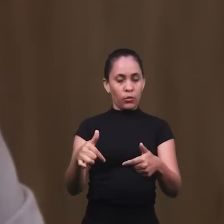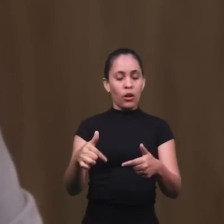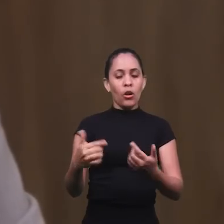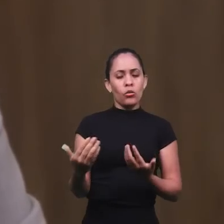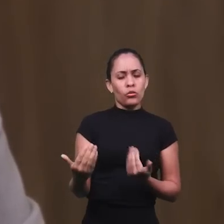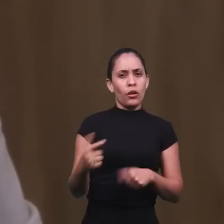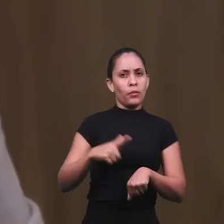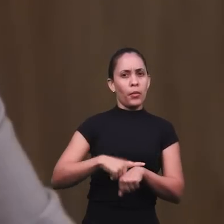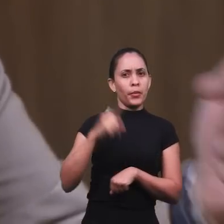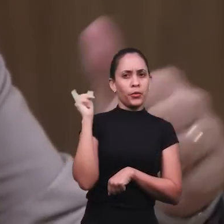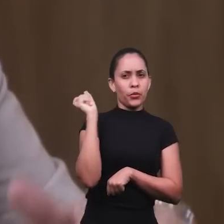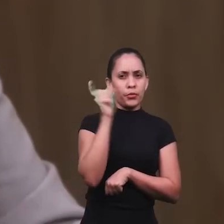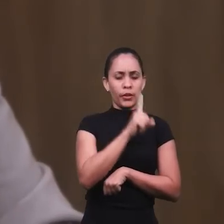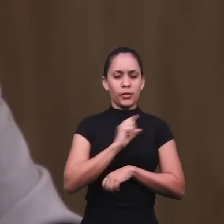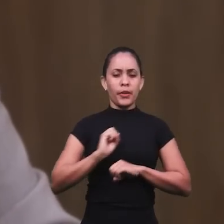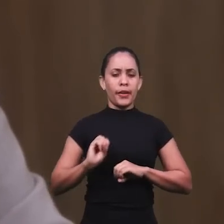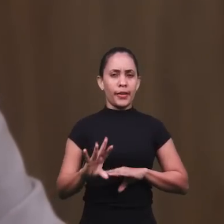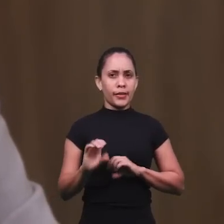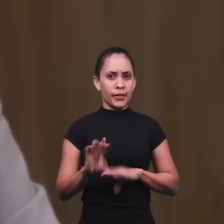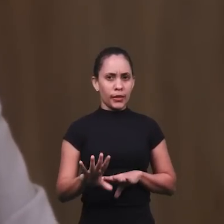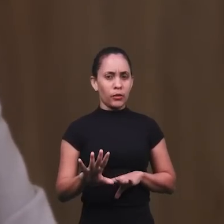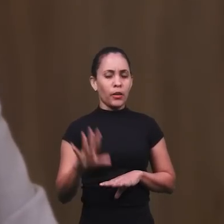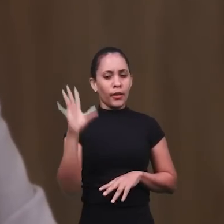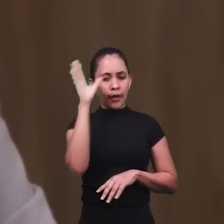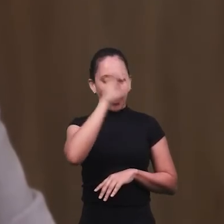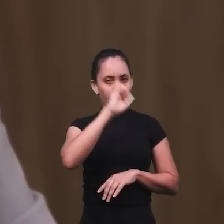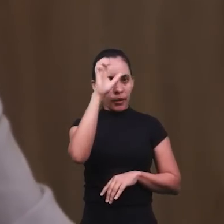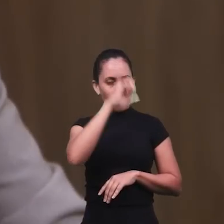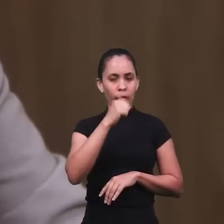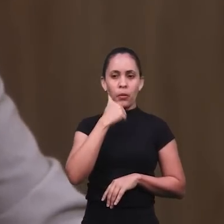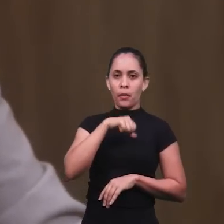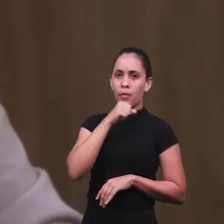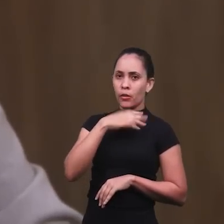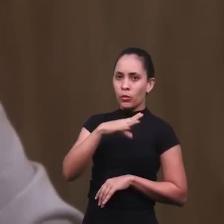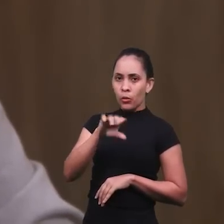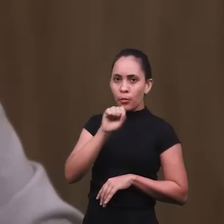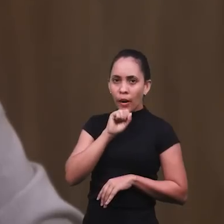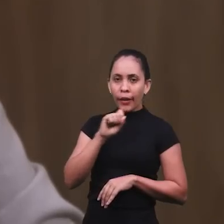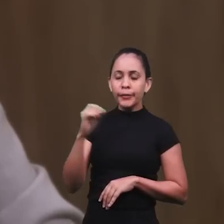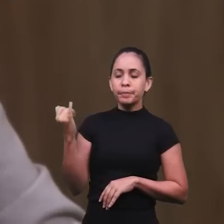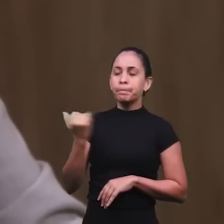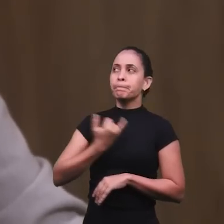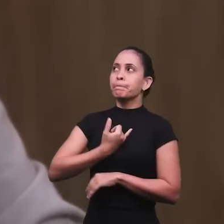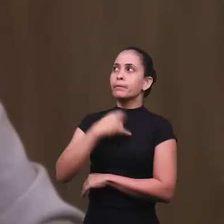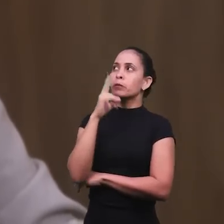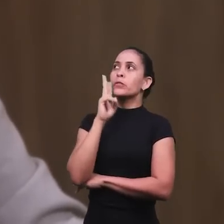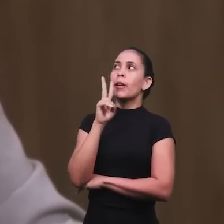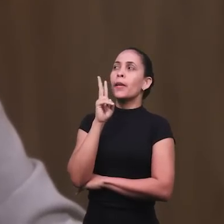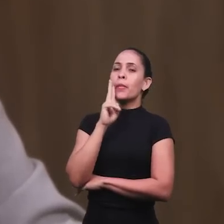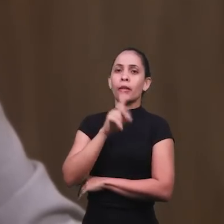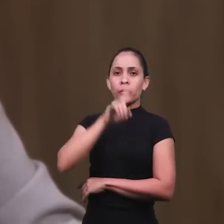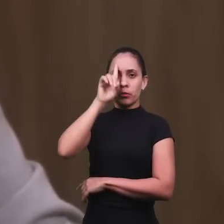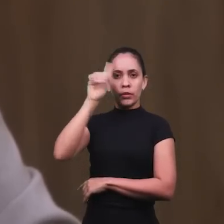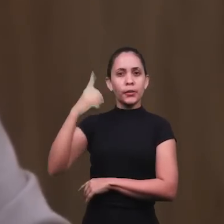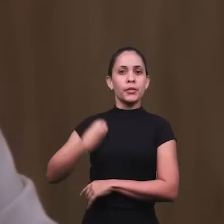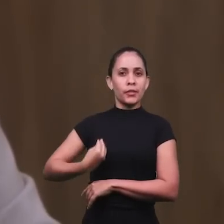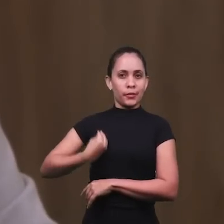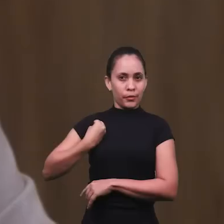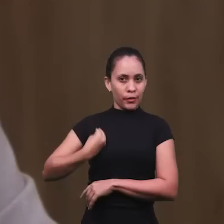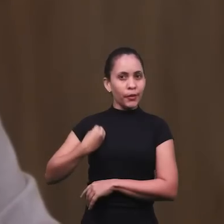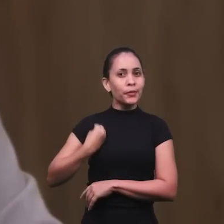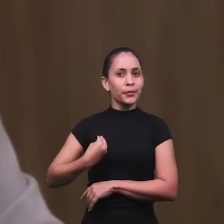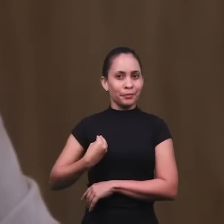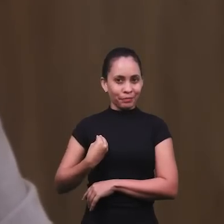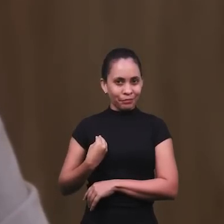momentos difíceis, esse ensino que eles aprenderam com os pais vai falar com eles, porque é o ensino de um Deus vivo, de um Jesus